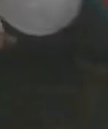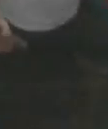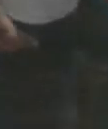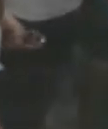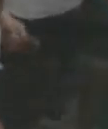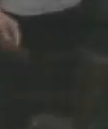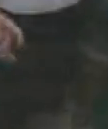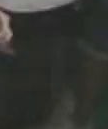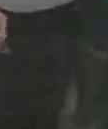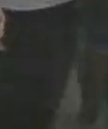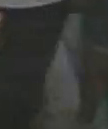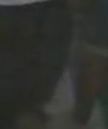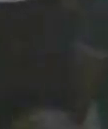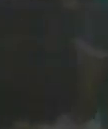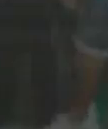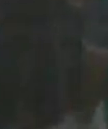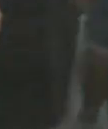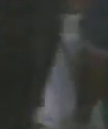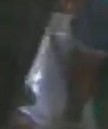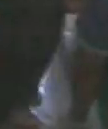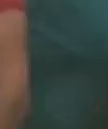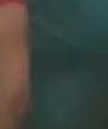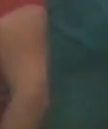das eleições de 2014